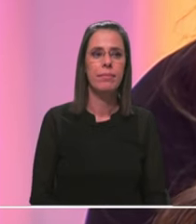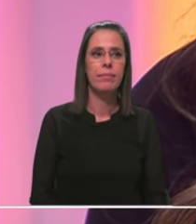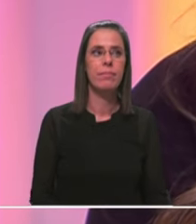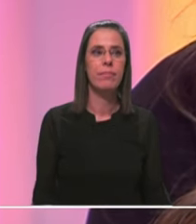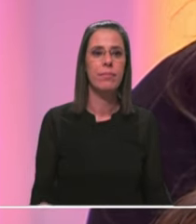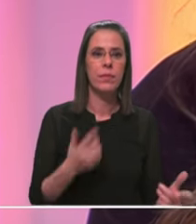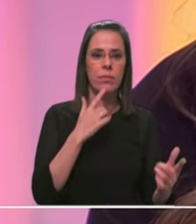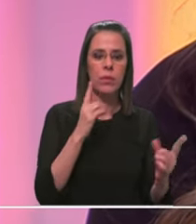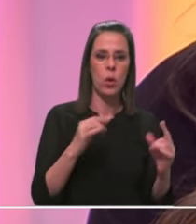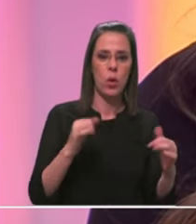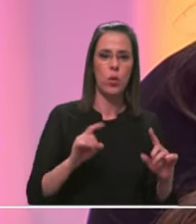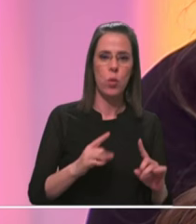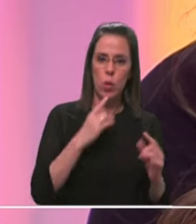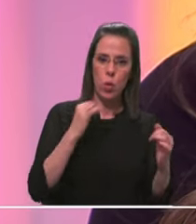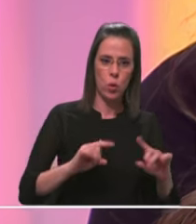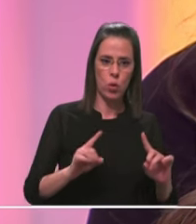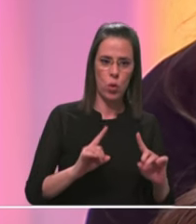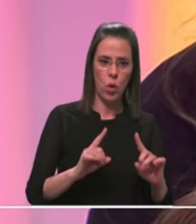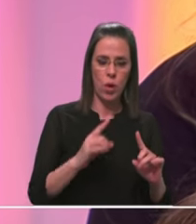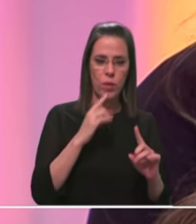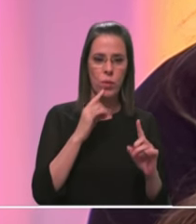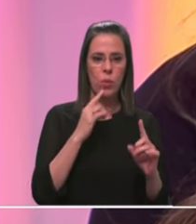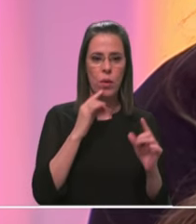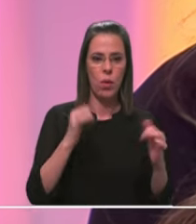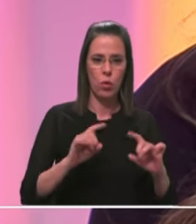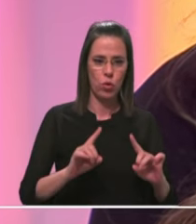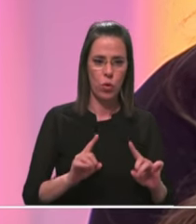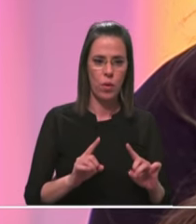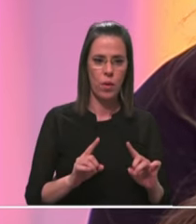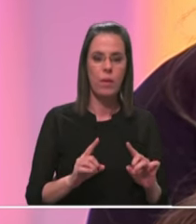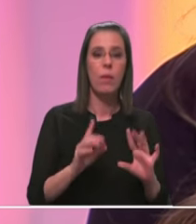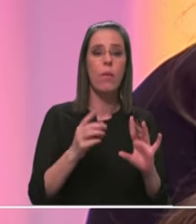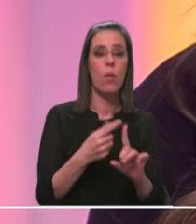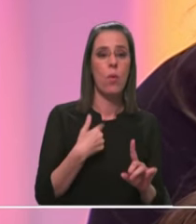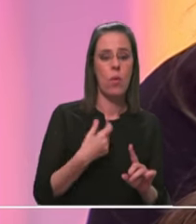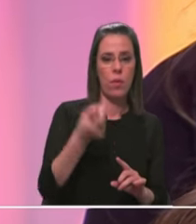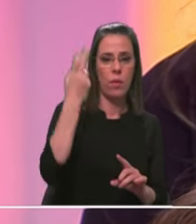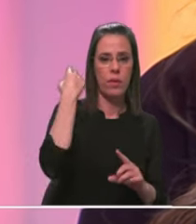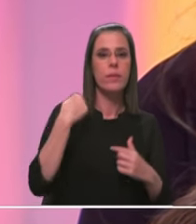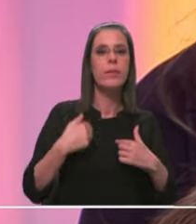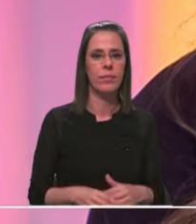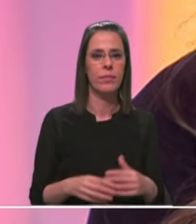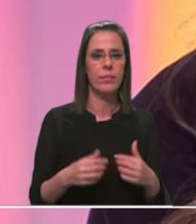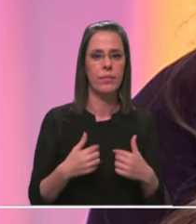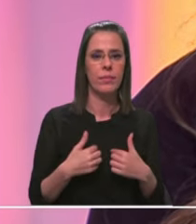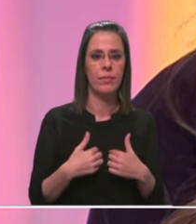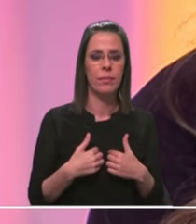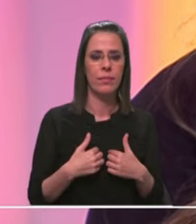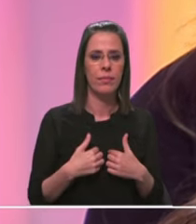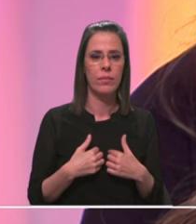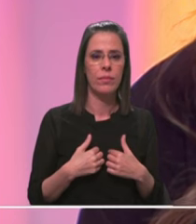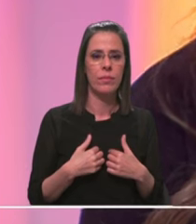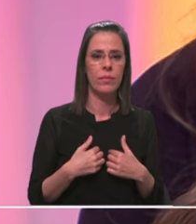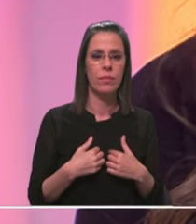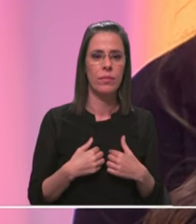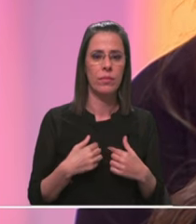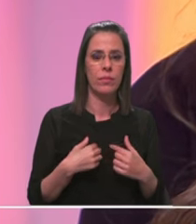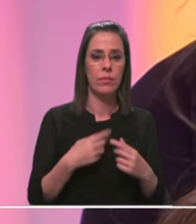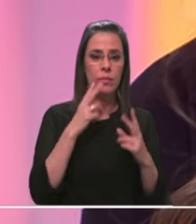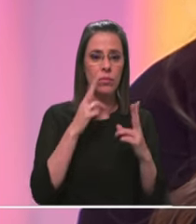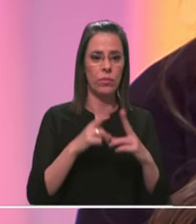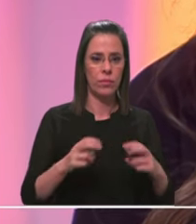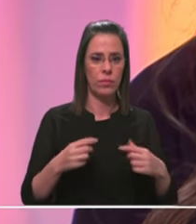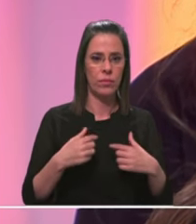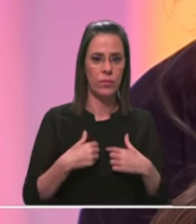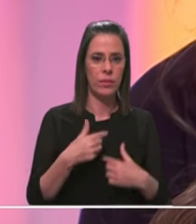Não discordo. Não discordo, porque eu no ano passado eu fui